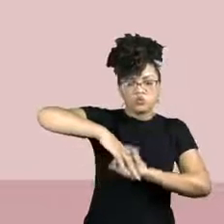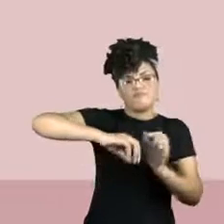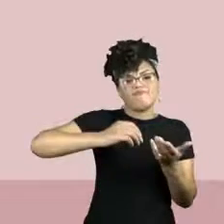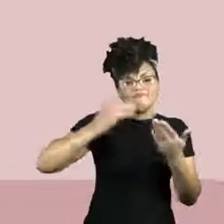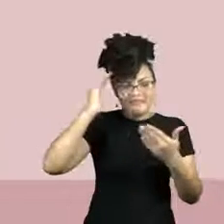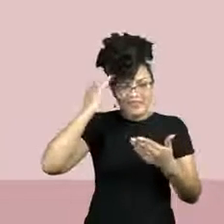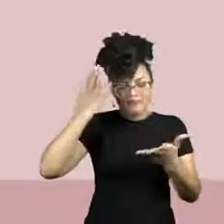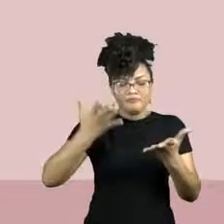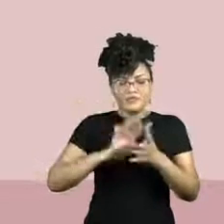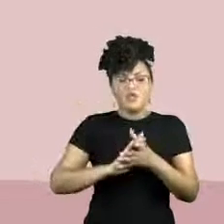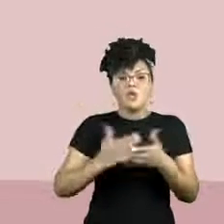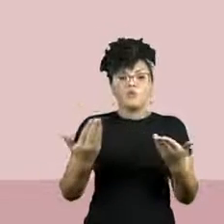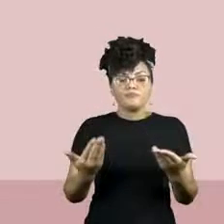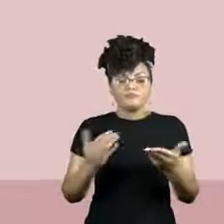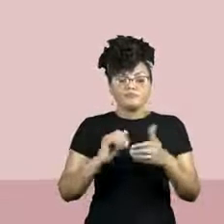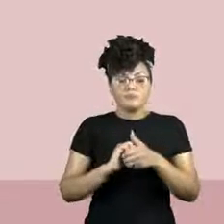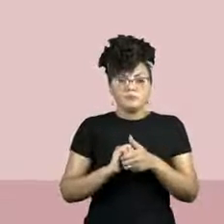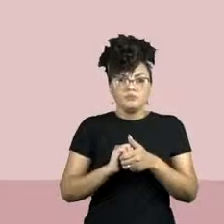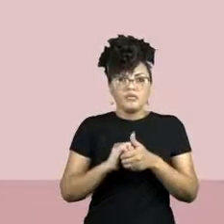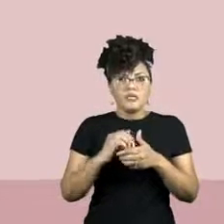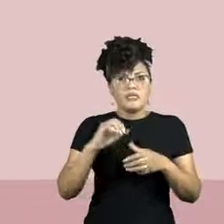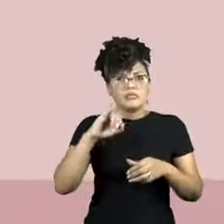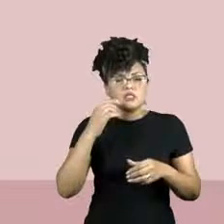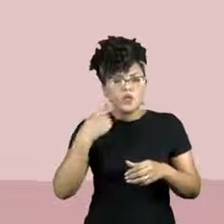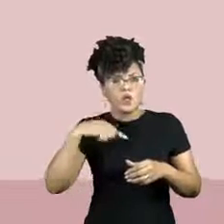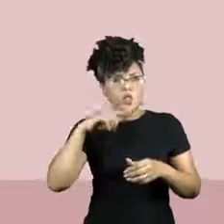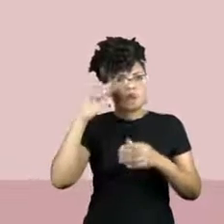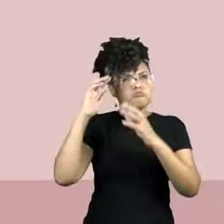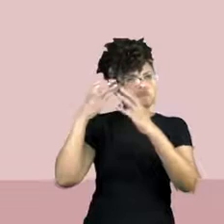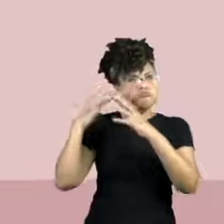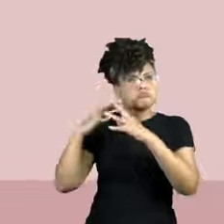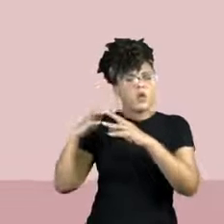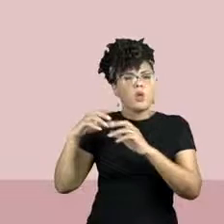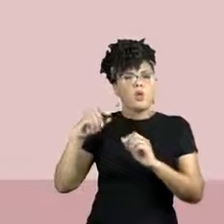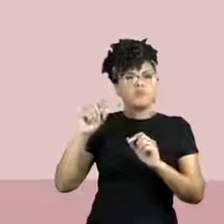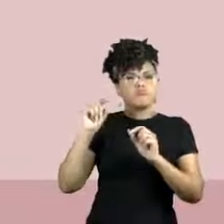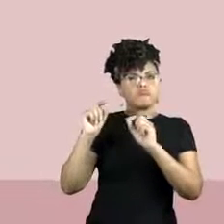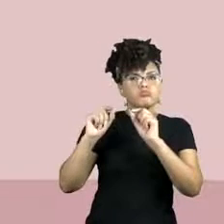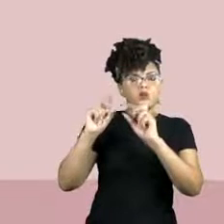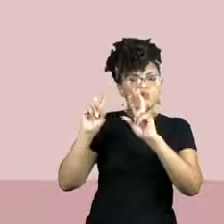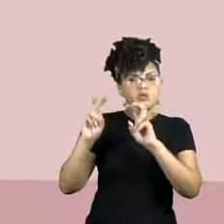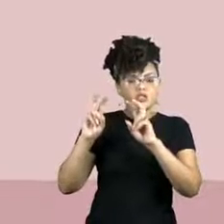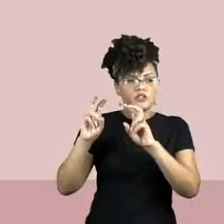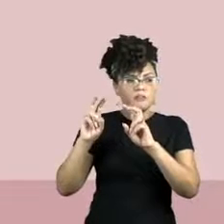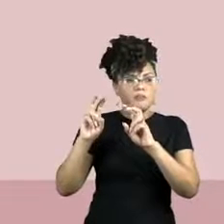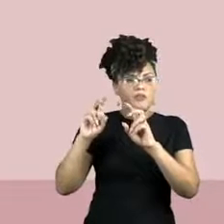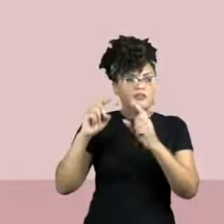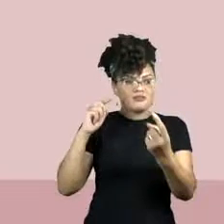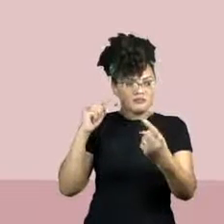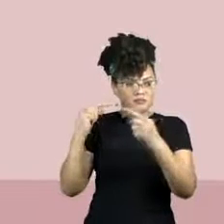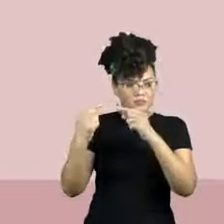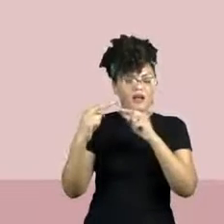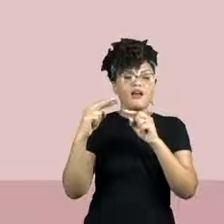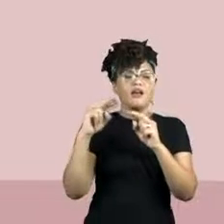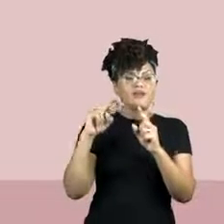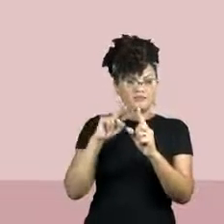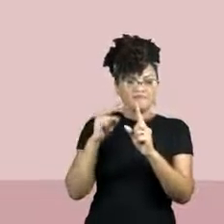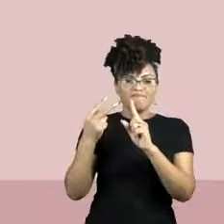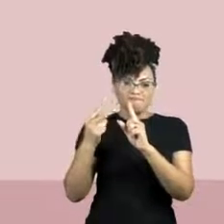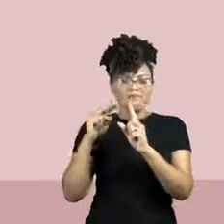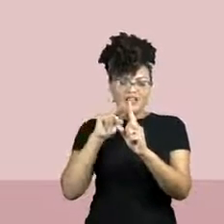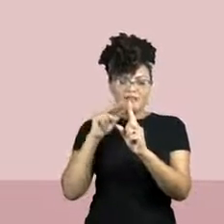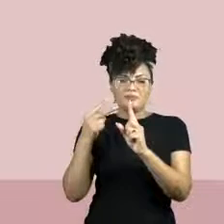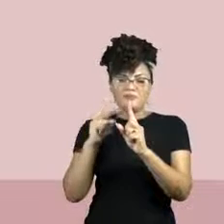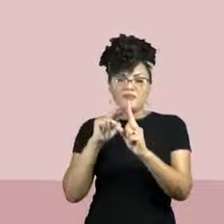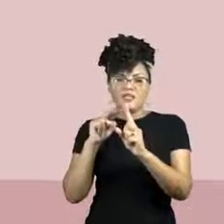for pensar de um ponto de vista um pouco mais complexo ainda, a gente pode ter um tipo de situação onde a gente tem